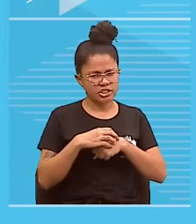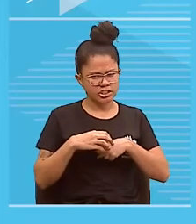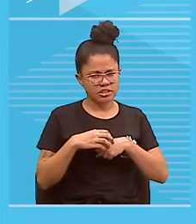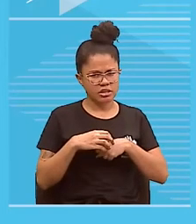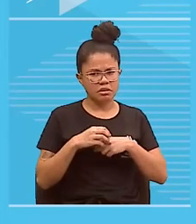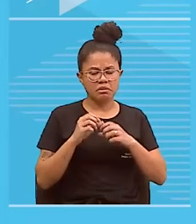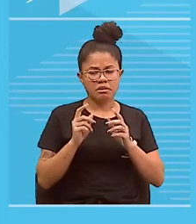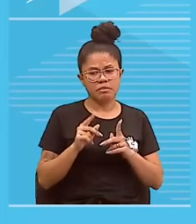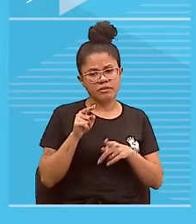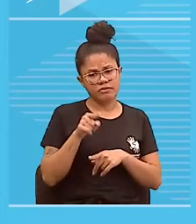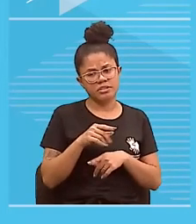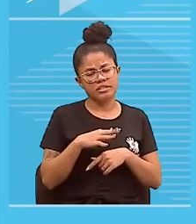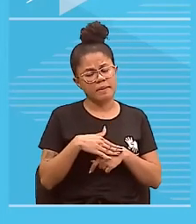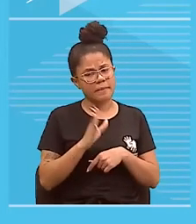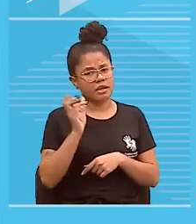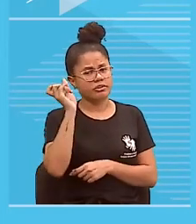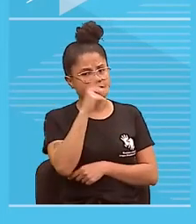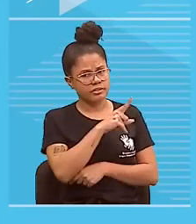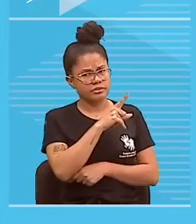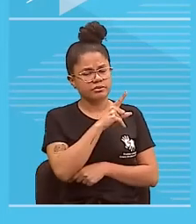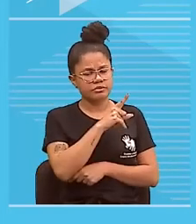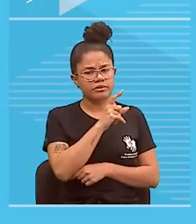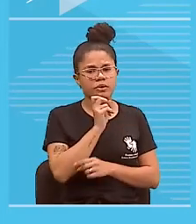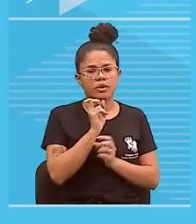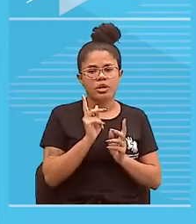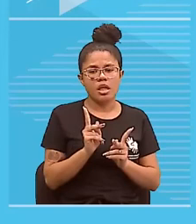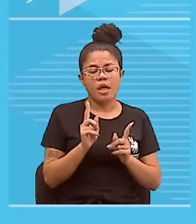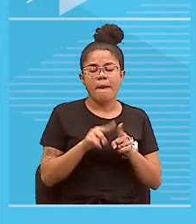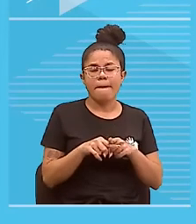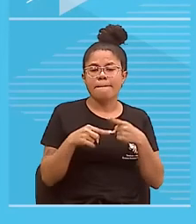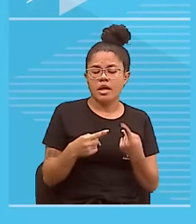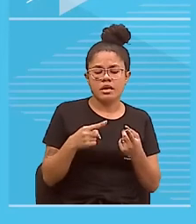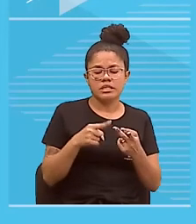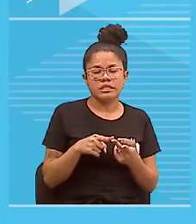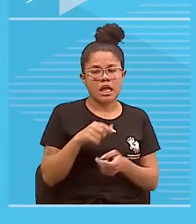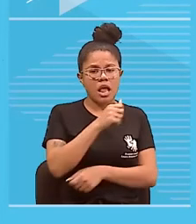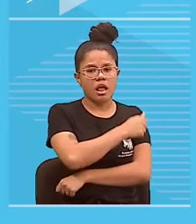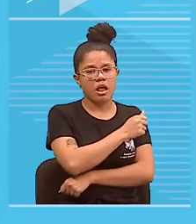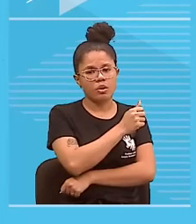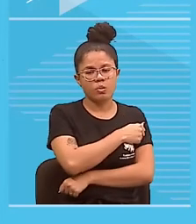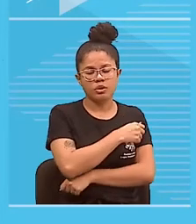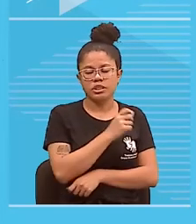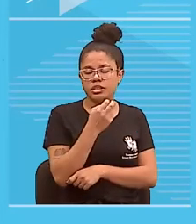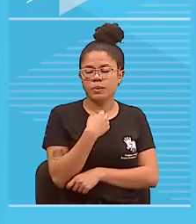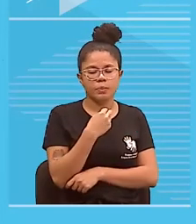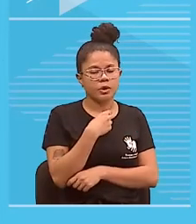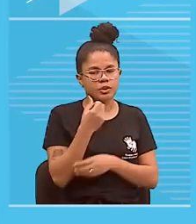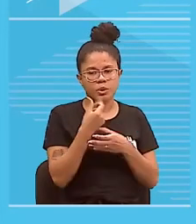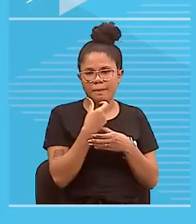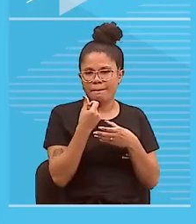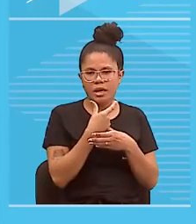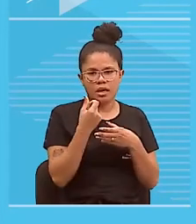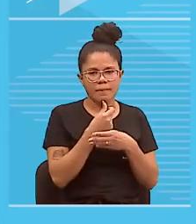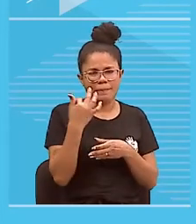para ti a situação um pouco mais complicada já Adriana você que não tem alergia não toma paracetamol para dor de cabeça